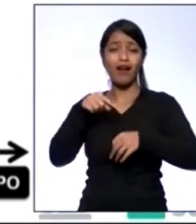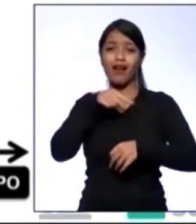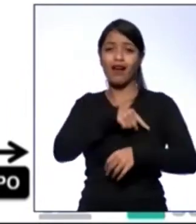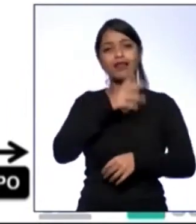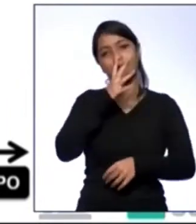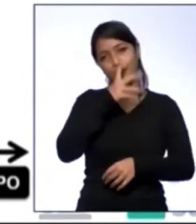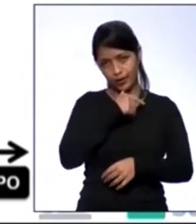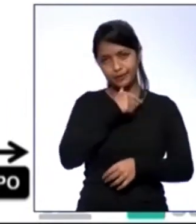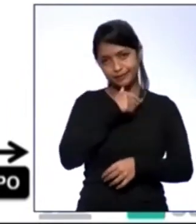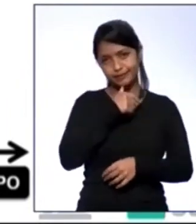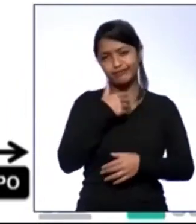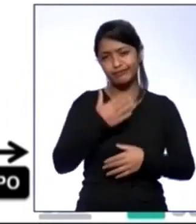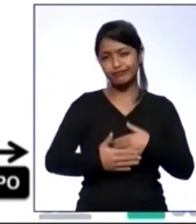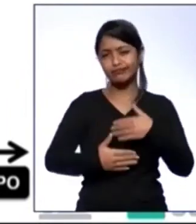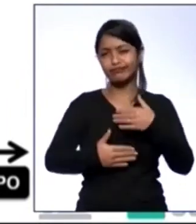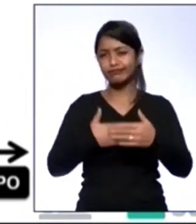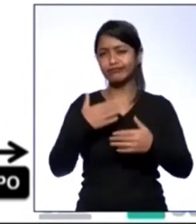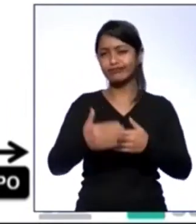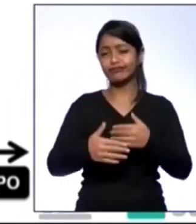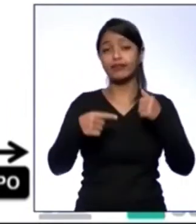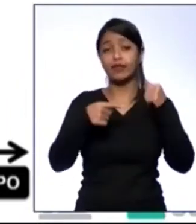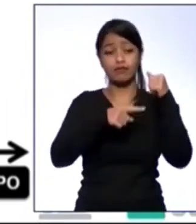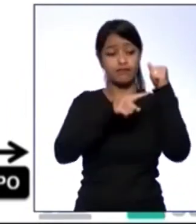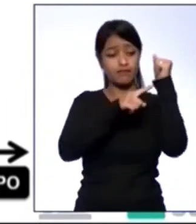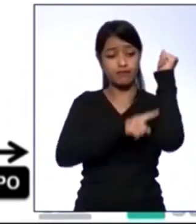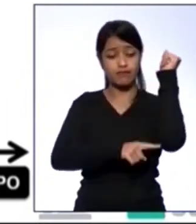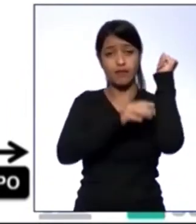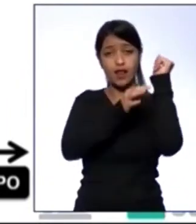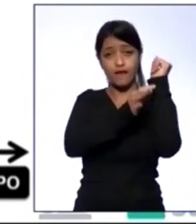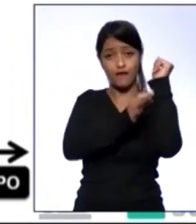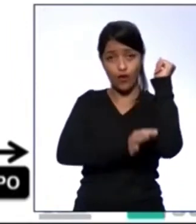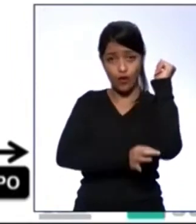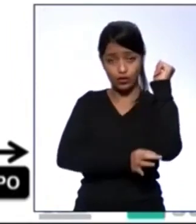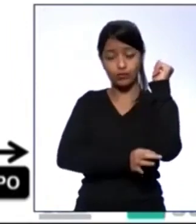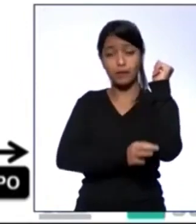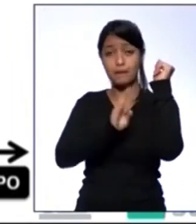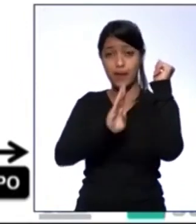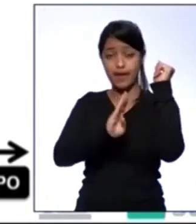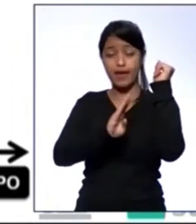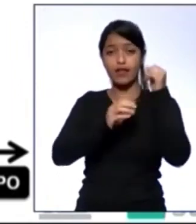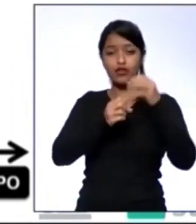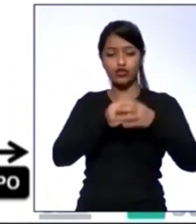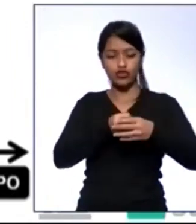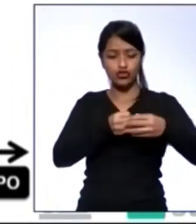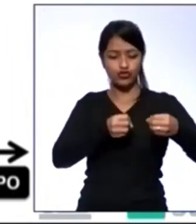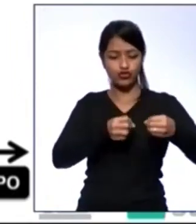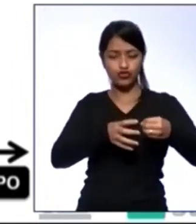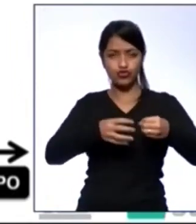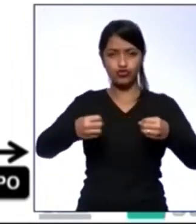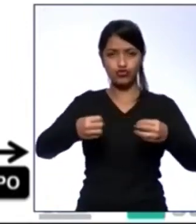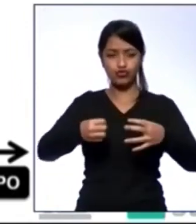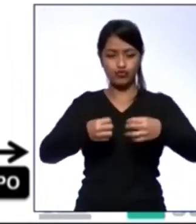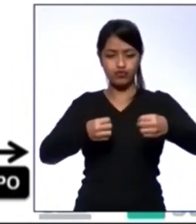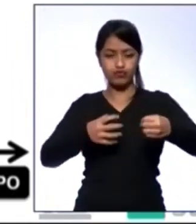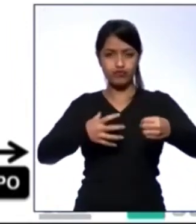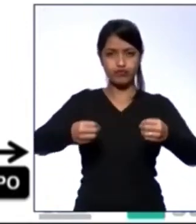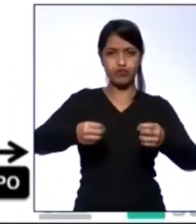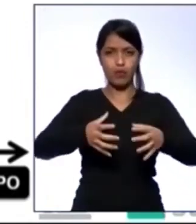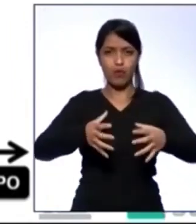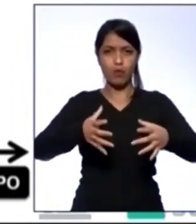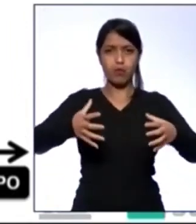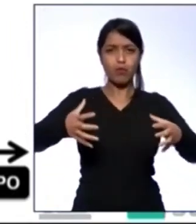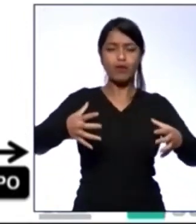tempo. Até ele se dividir, até o meu linfócito B se dividir, gerar a população clonal, mais um